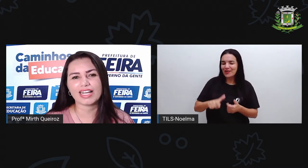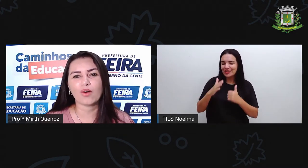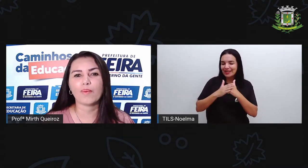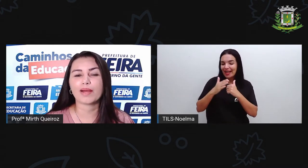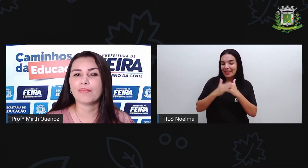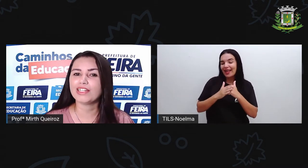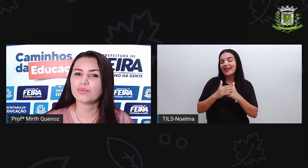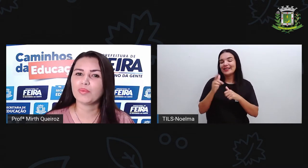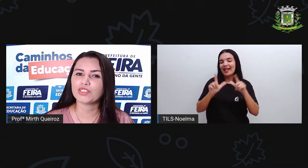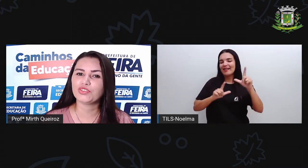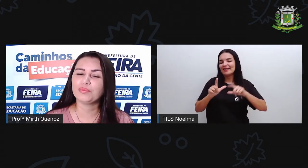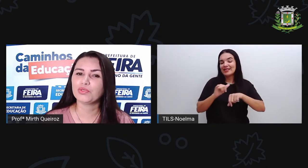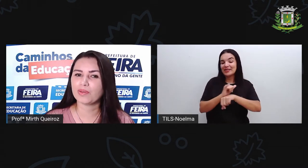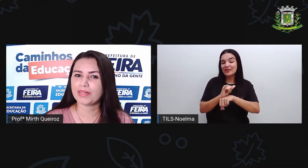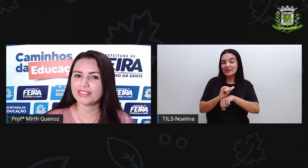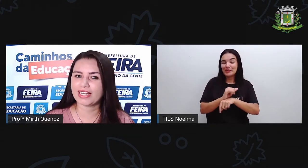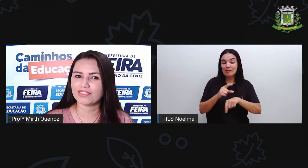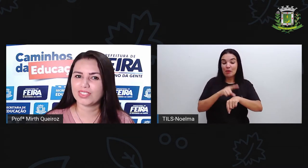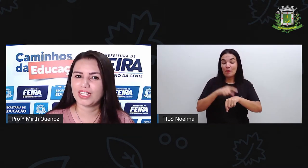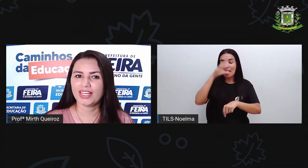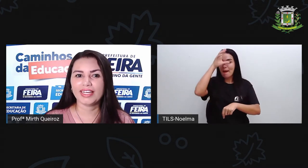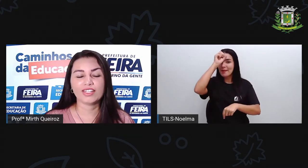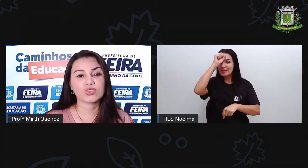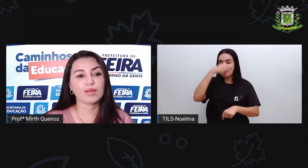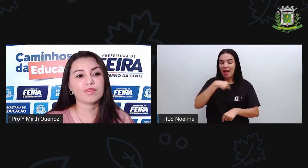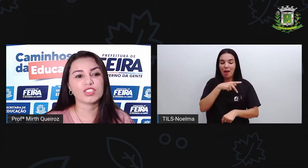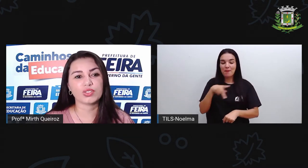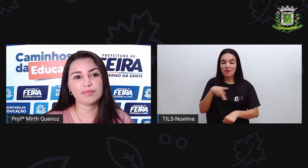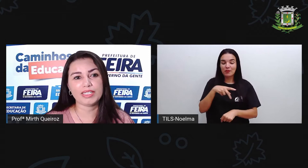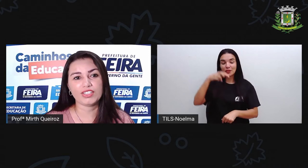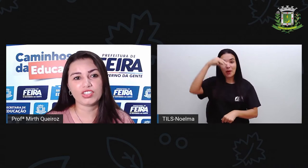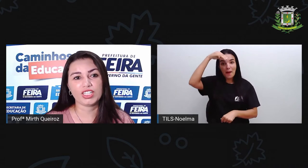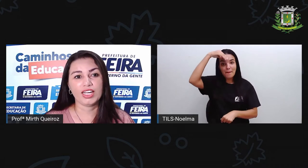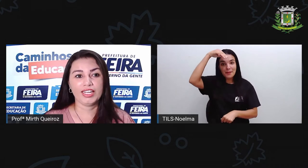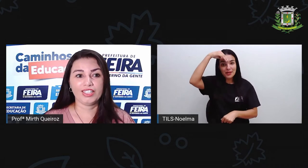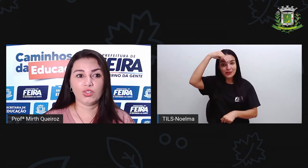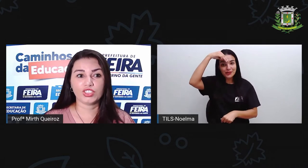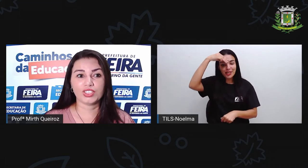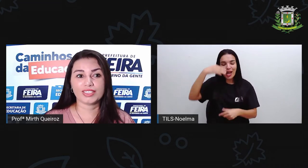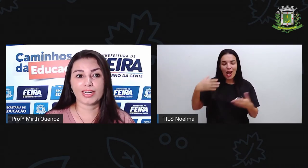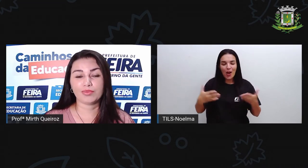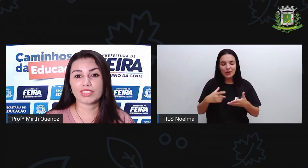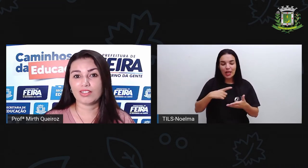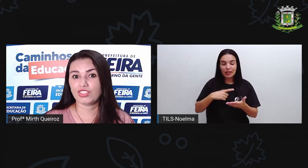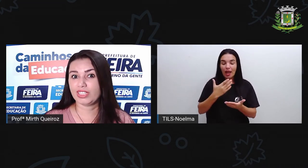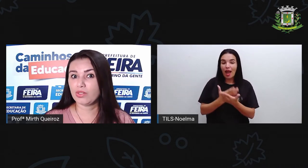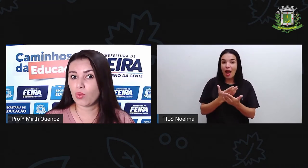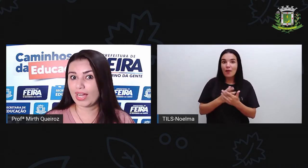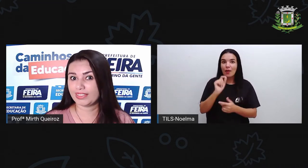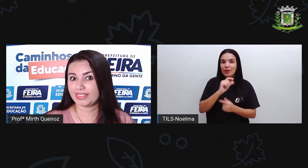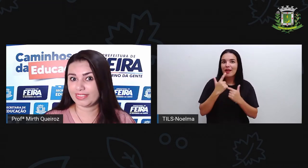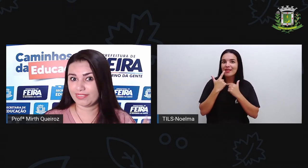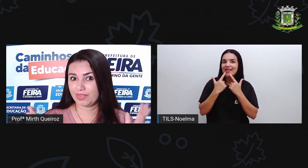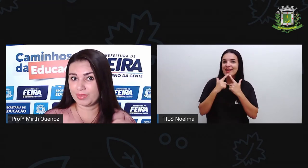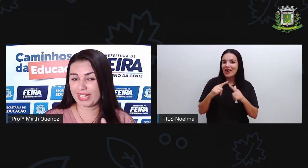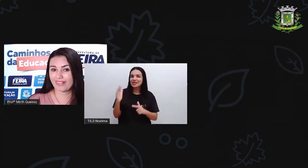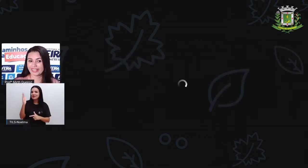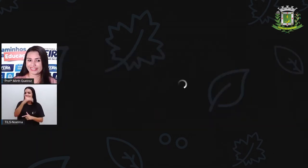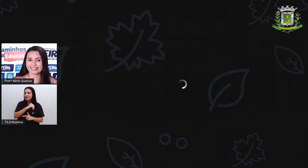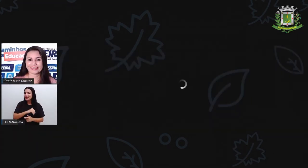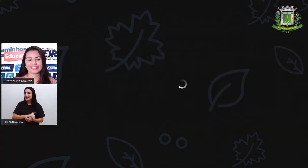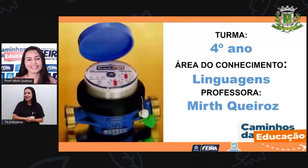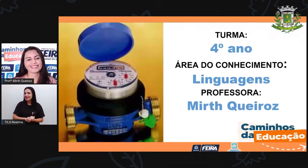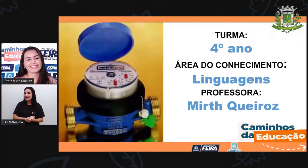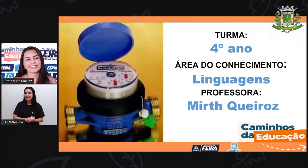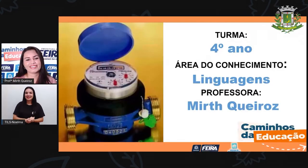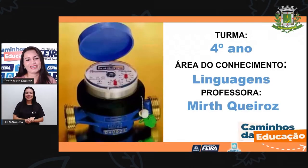no nosso canal para mais um momento de muito aprendizado. Eu sou a professora Mirti e hoje nós teremos aula de linguagens. Vamos à aula?